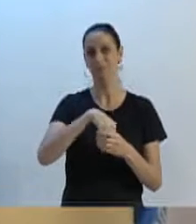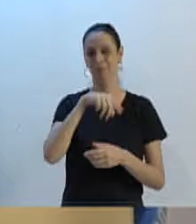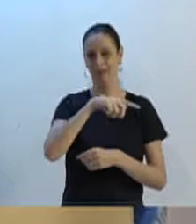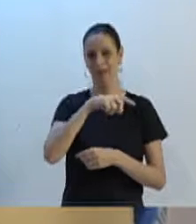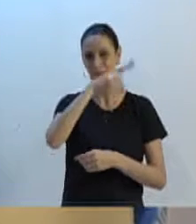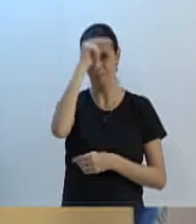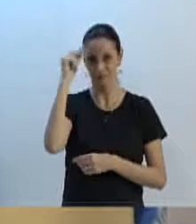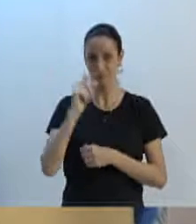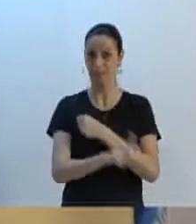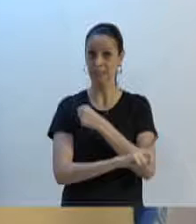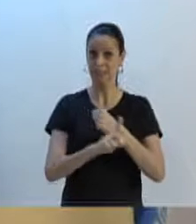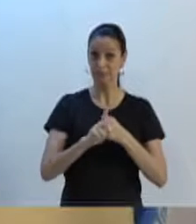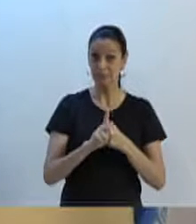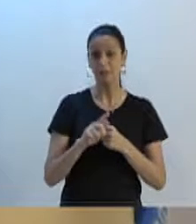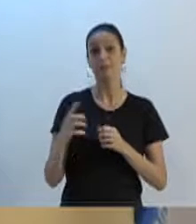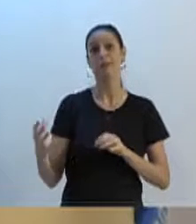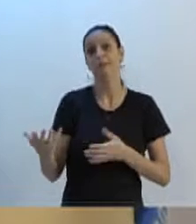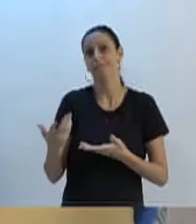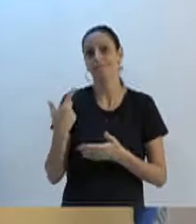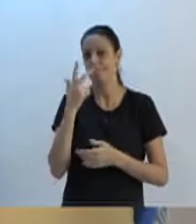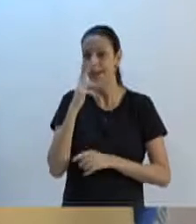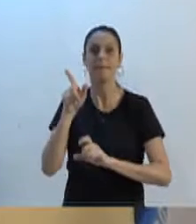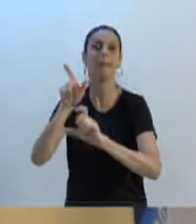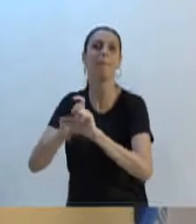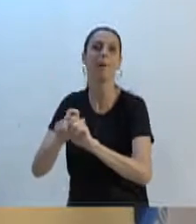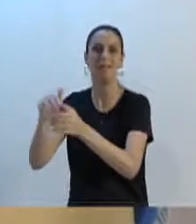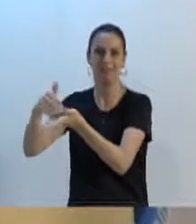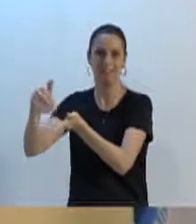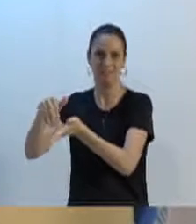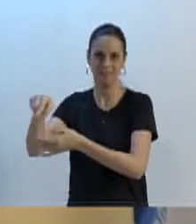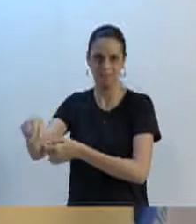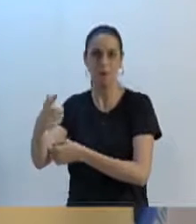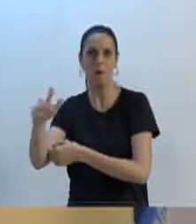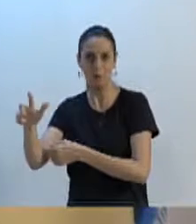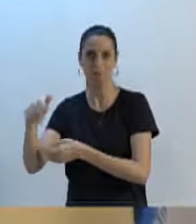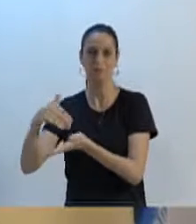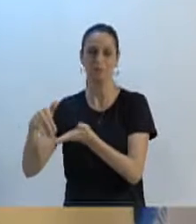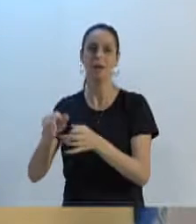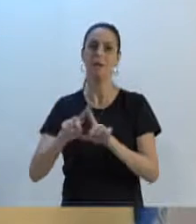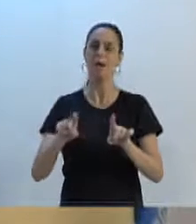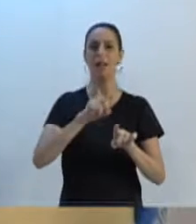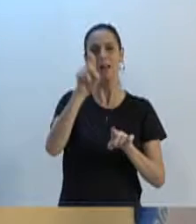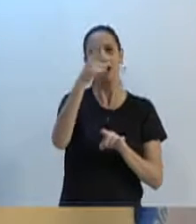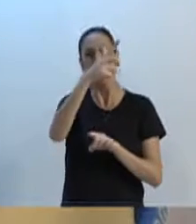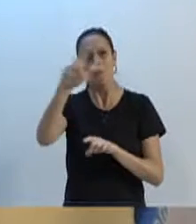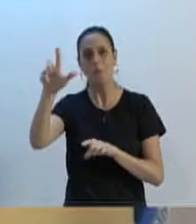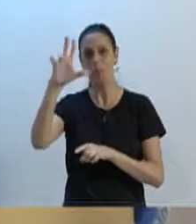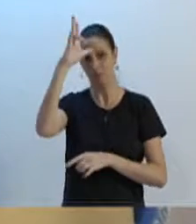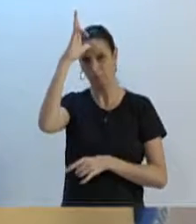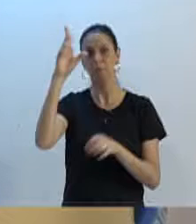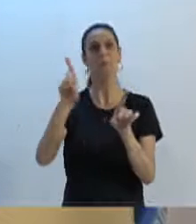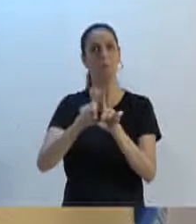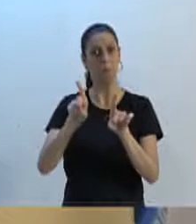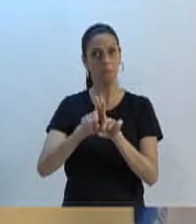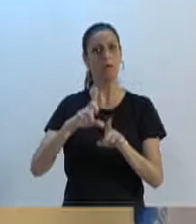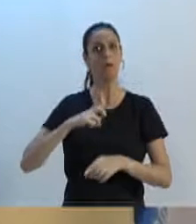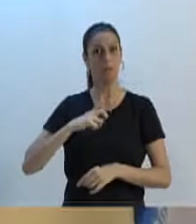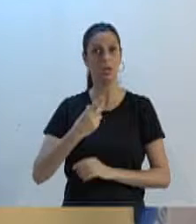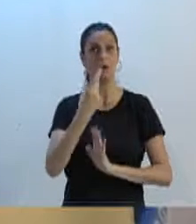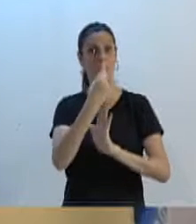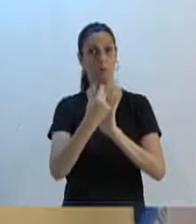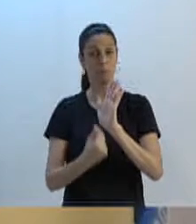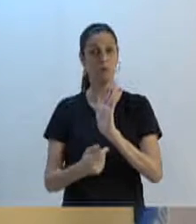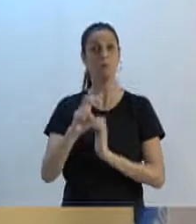secretarias enquanto a intendência da vila itoupava que atende menos pessoas vai ter um orçamento de 5